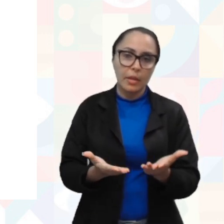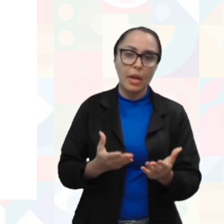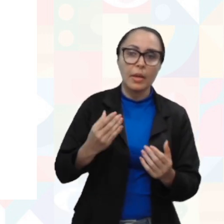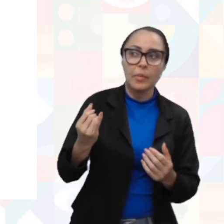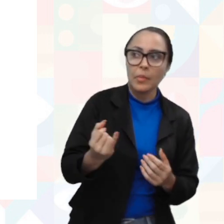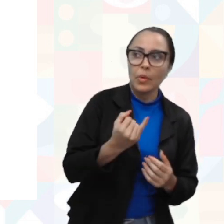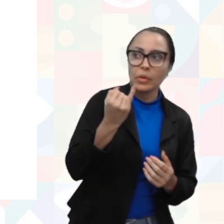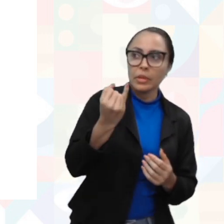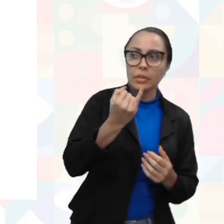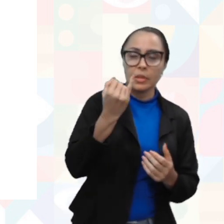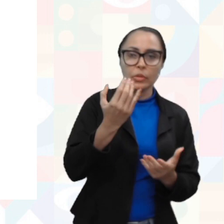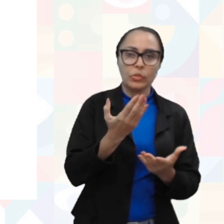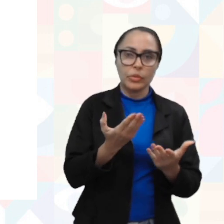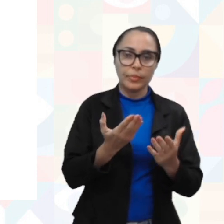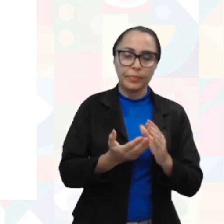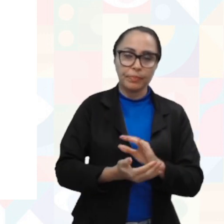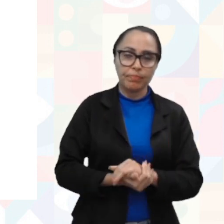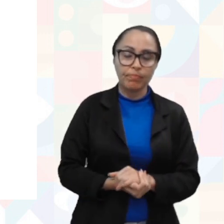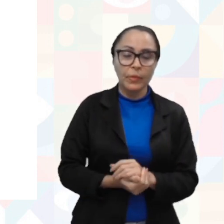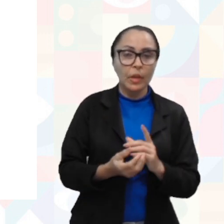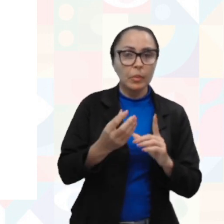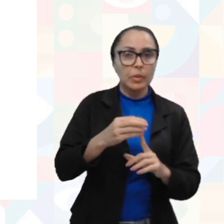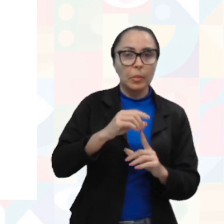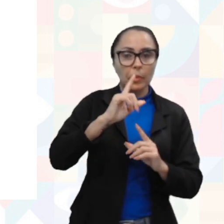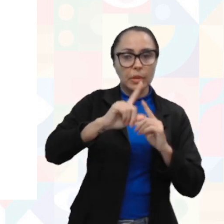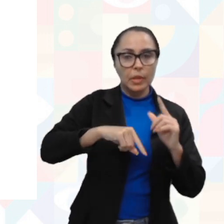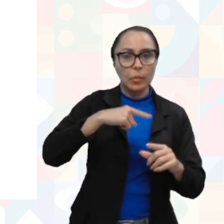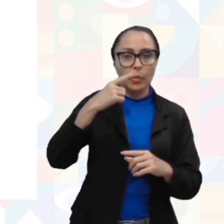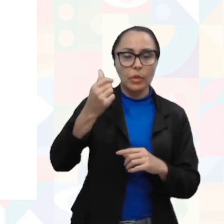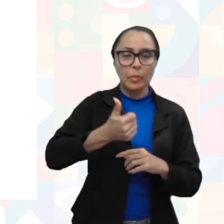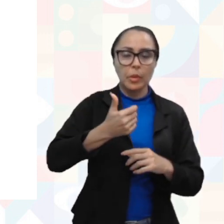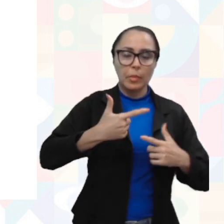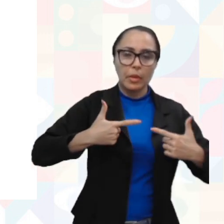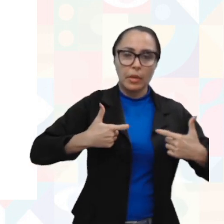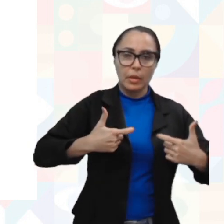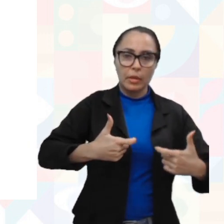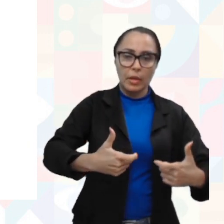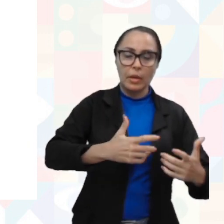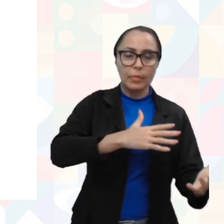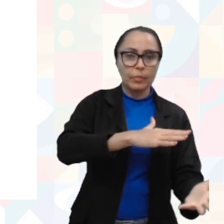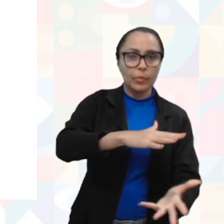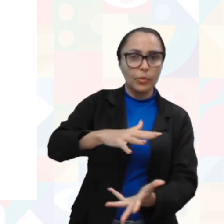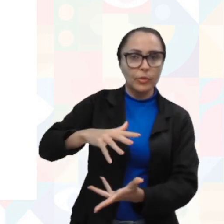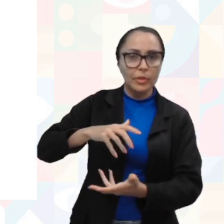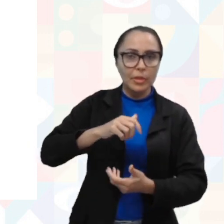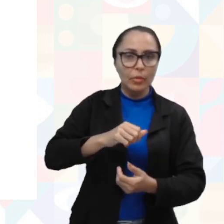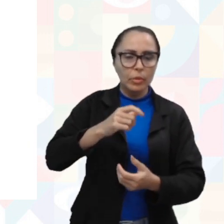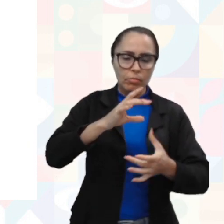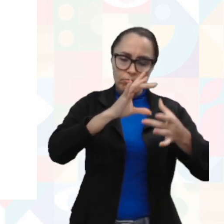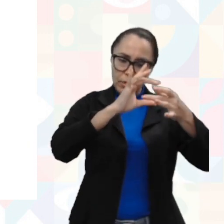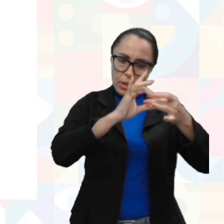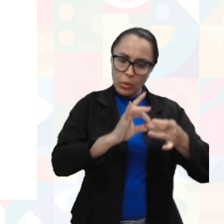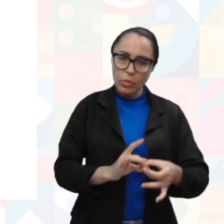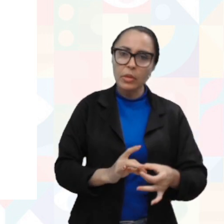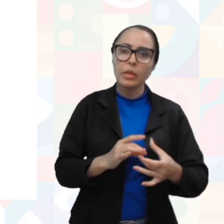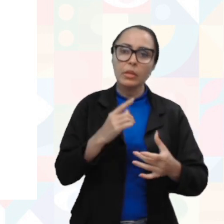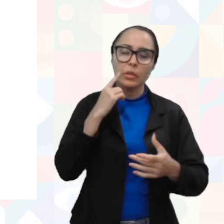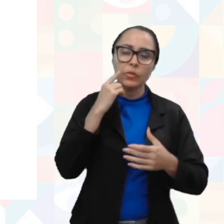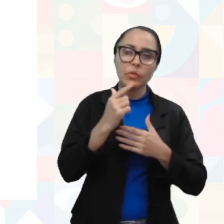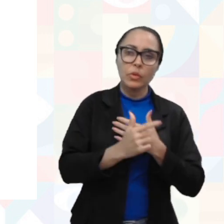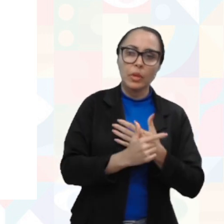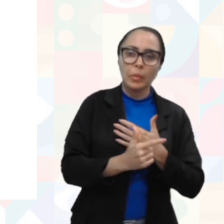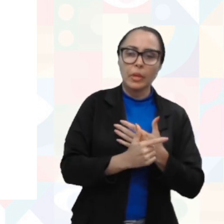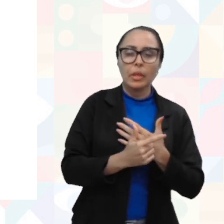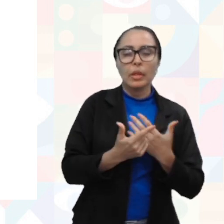da indústria, principalmente depois da Primeira Guerra Mundial. E aí, essa corrente do funcionalismo, ela